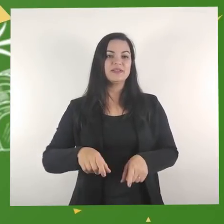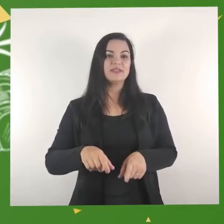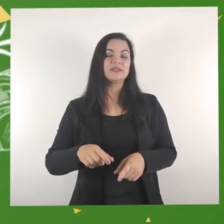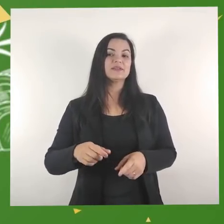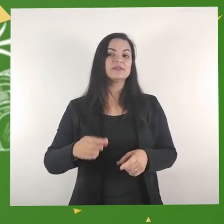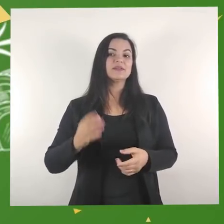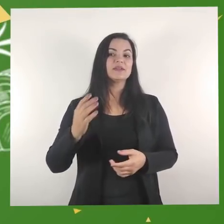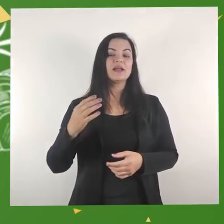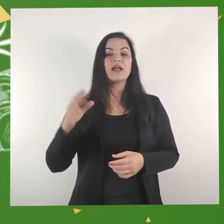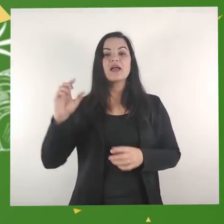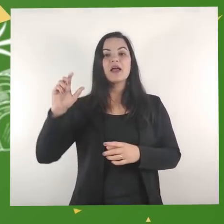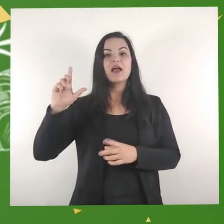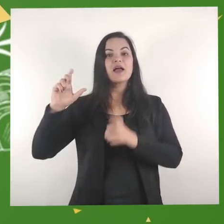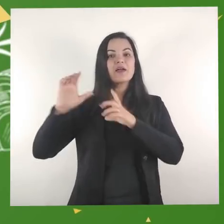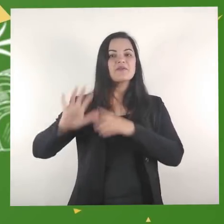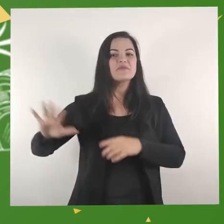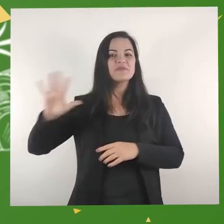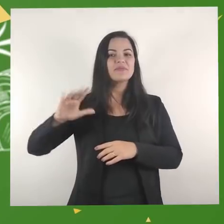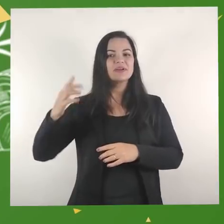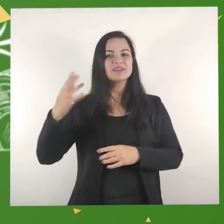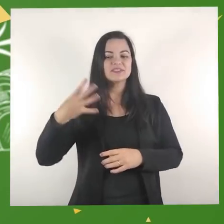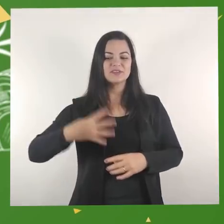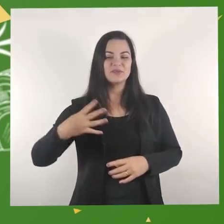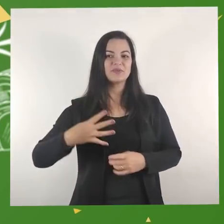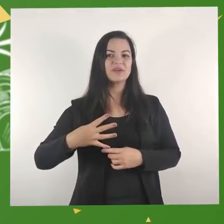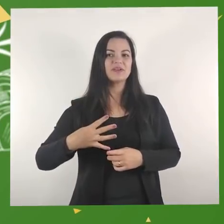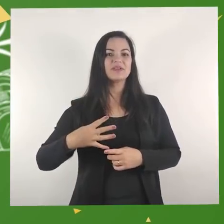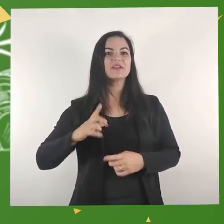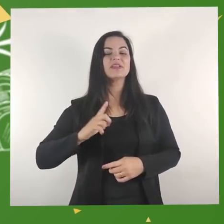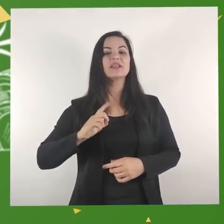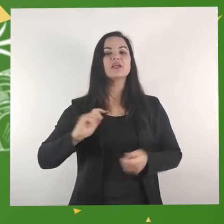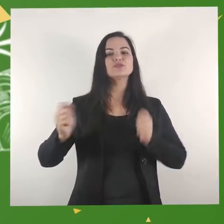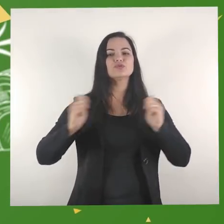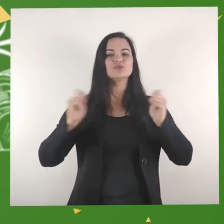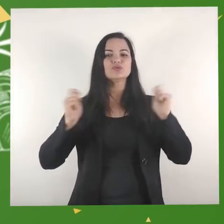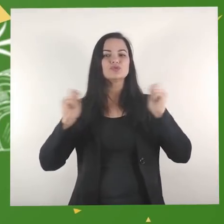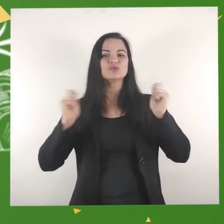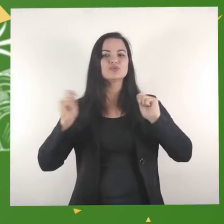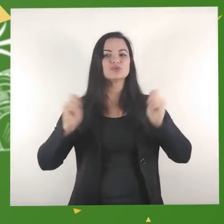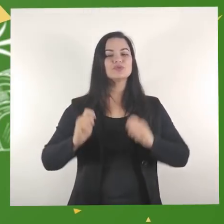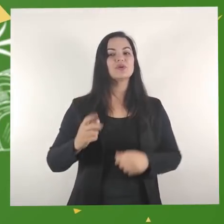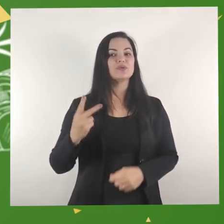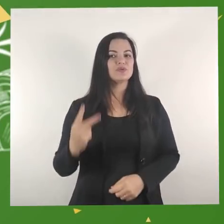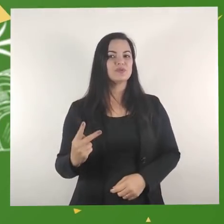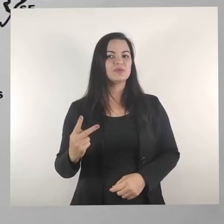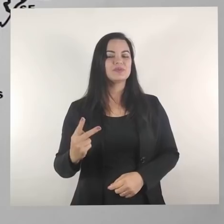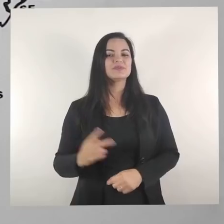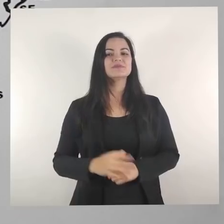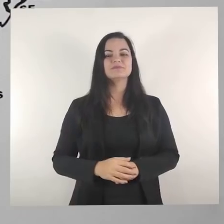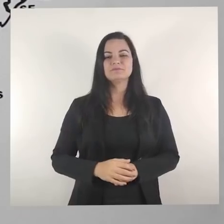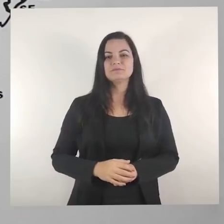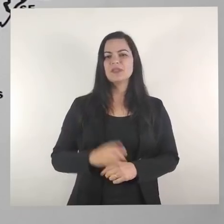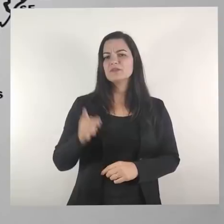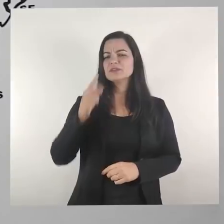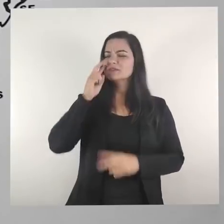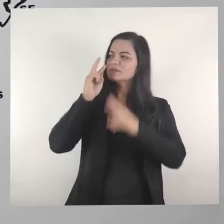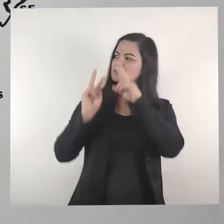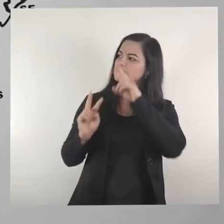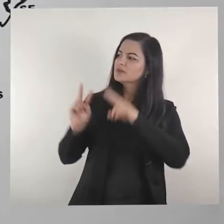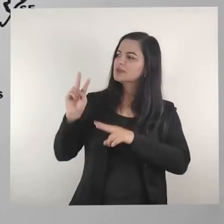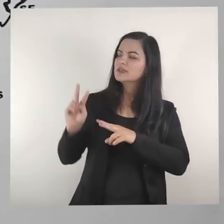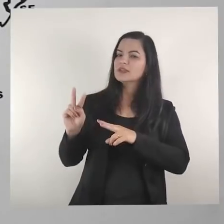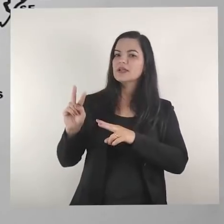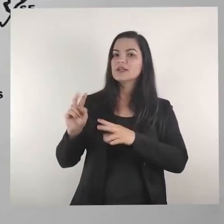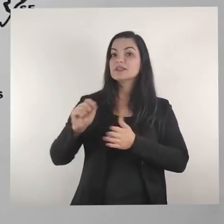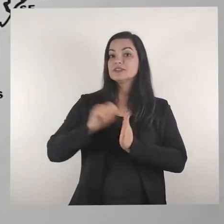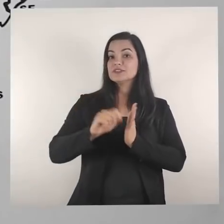a quarta imagem aí, vocês têm 2 chocalhos. Então, vocês vão analisar a imagem e escrever